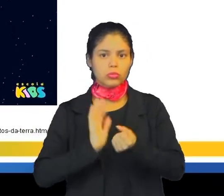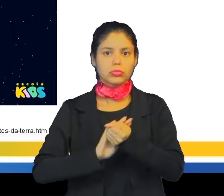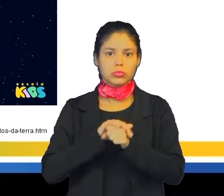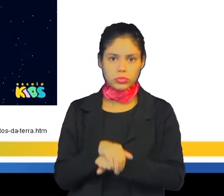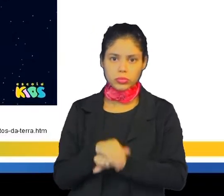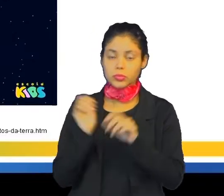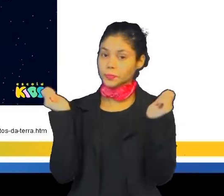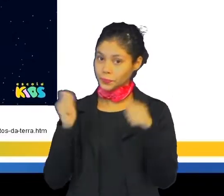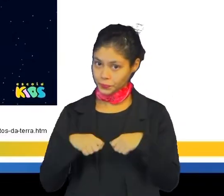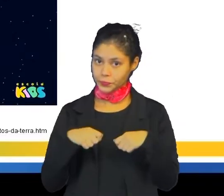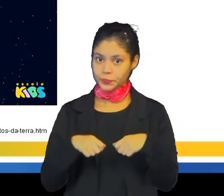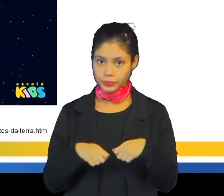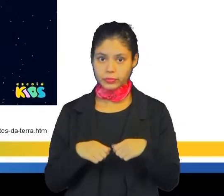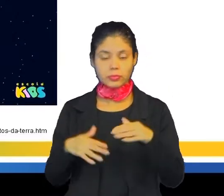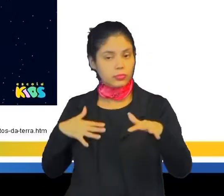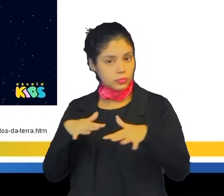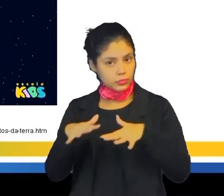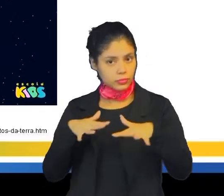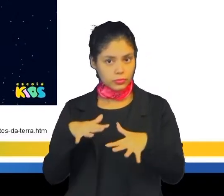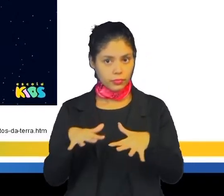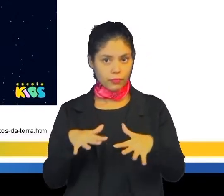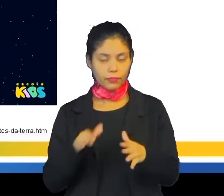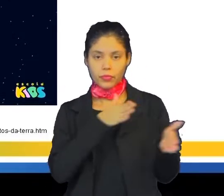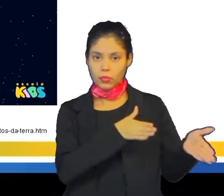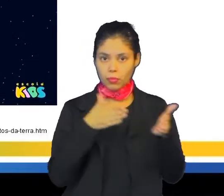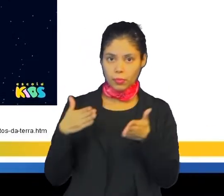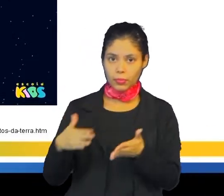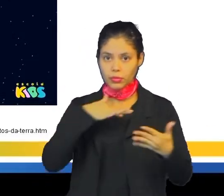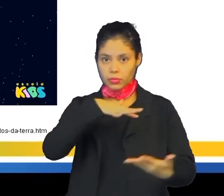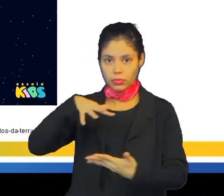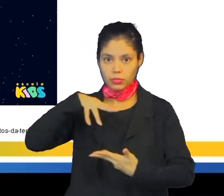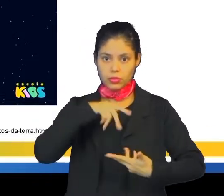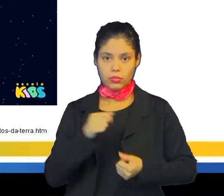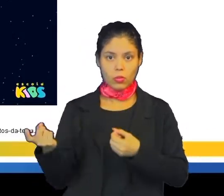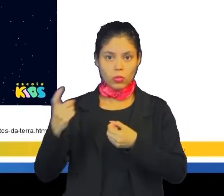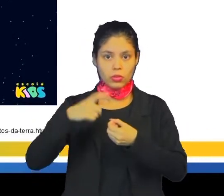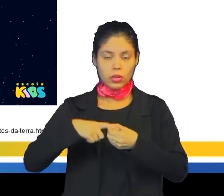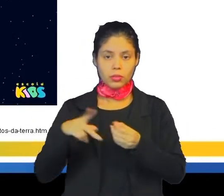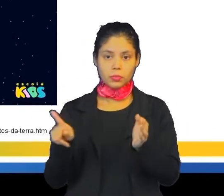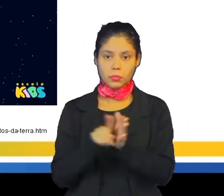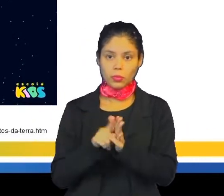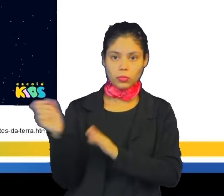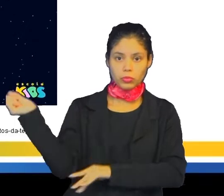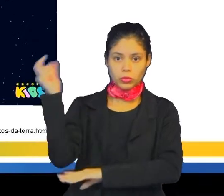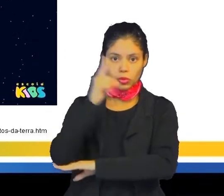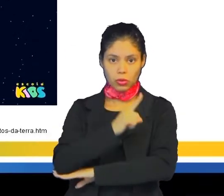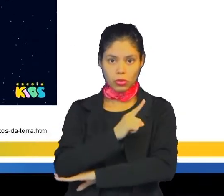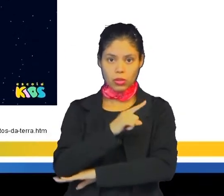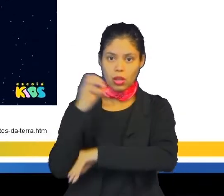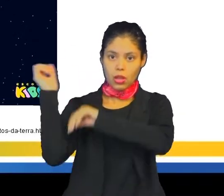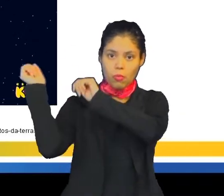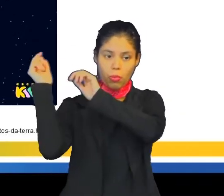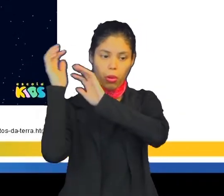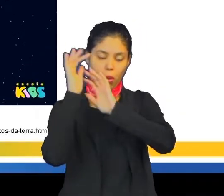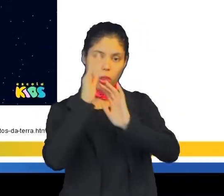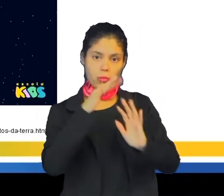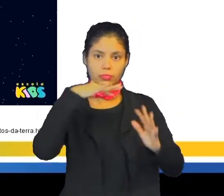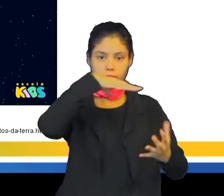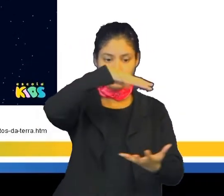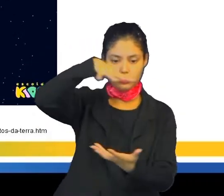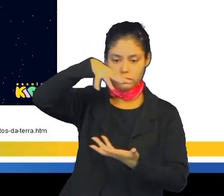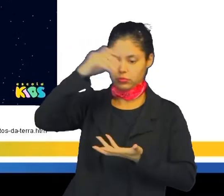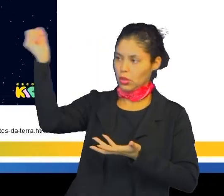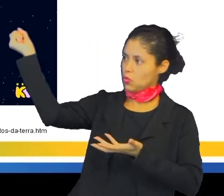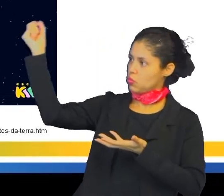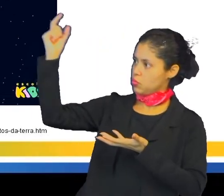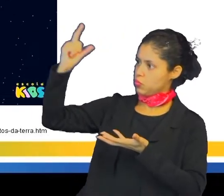e noites pois durante esse movimento uma parte do planeta está voltado para o sol recebendo raios solares durante o dia